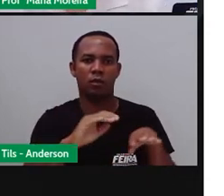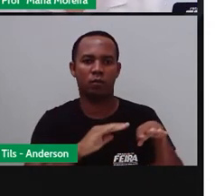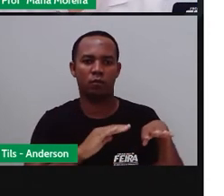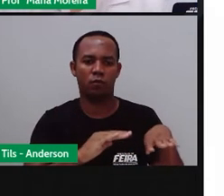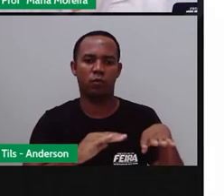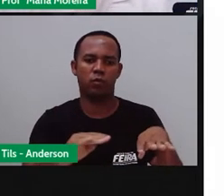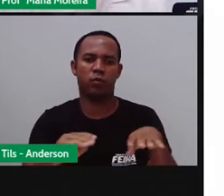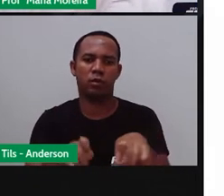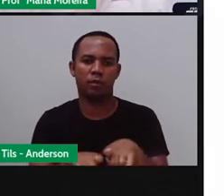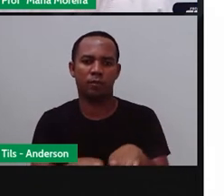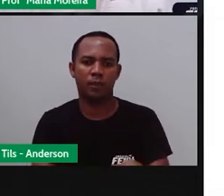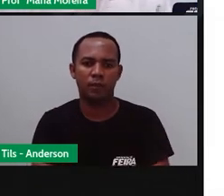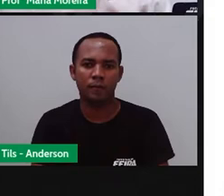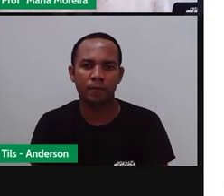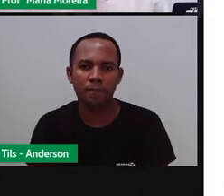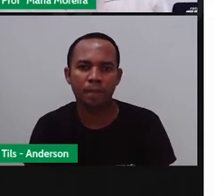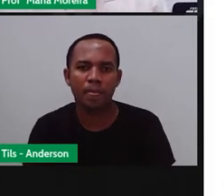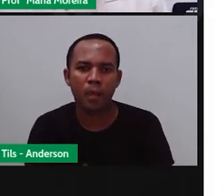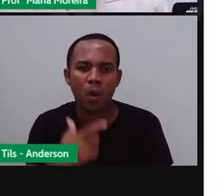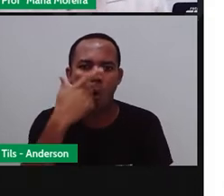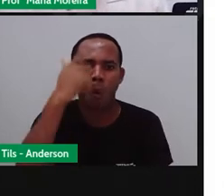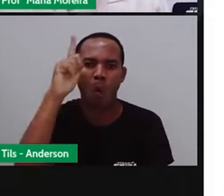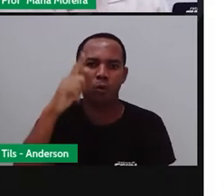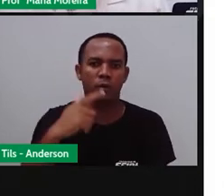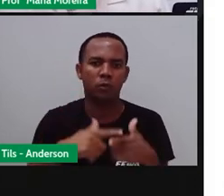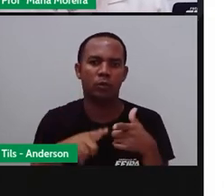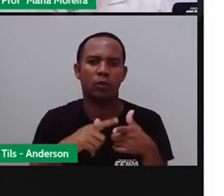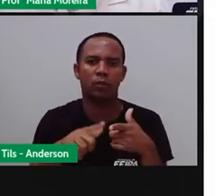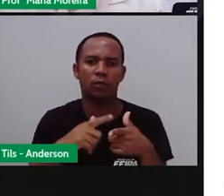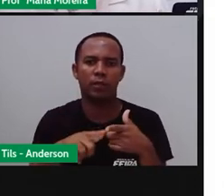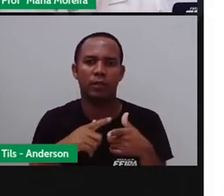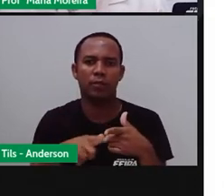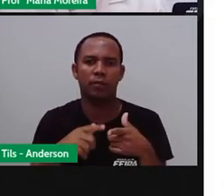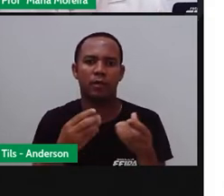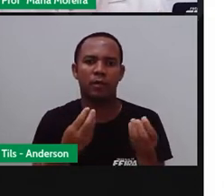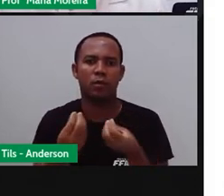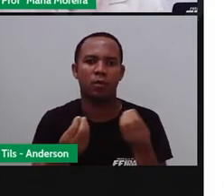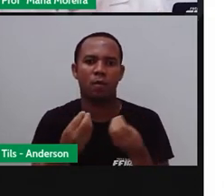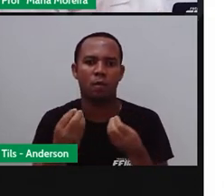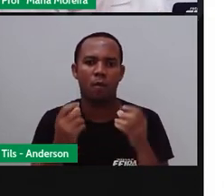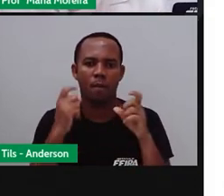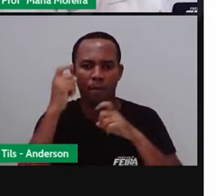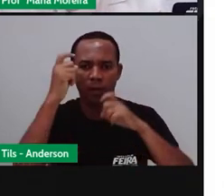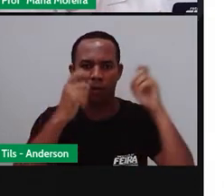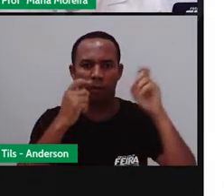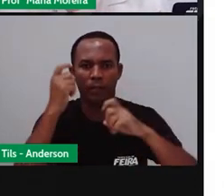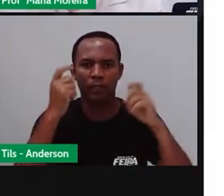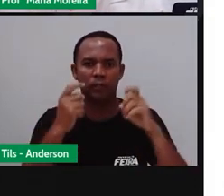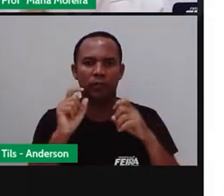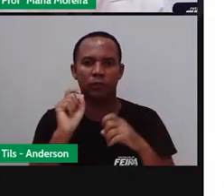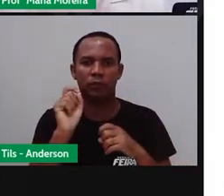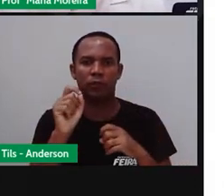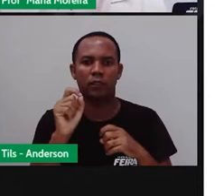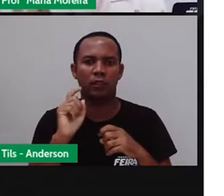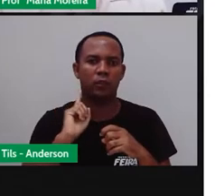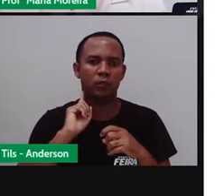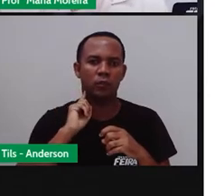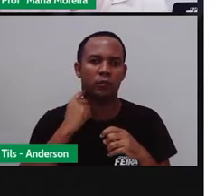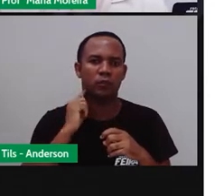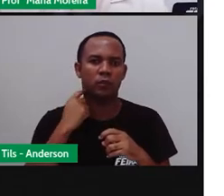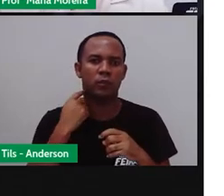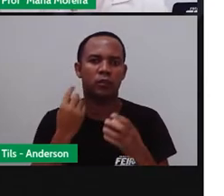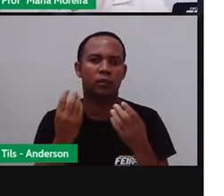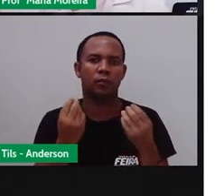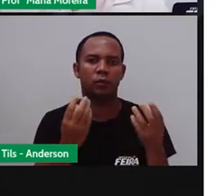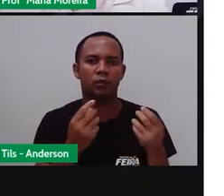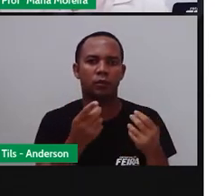calçadas, né? Bom, outro problema ambiental urbano preocupante é o lixo. É tão preocupante que olha quantas vezes